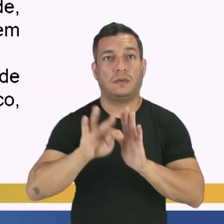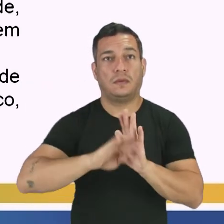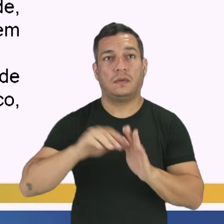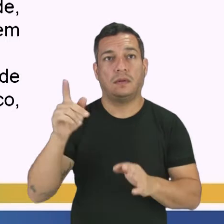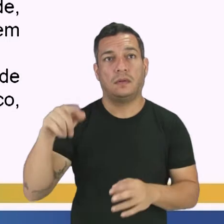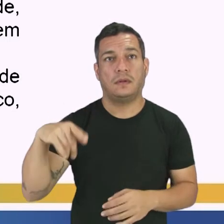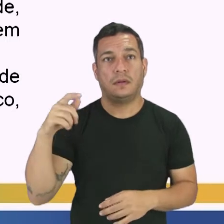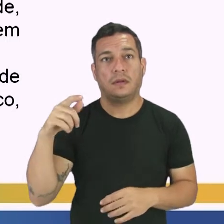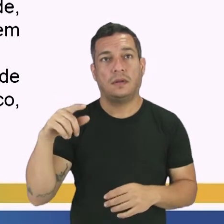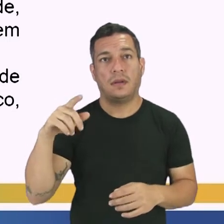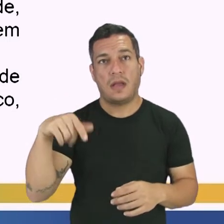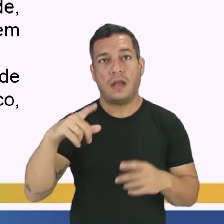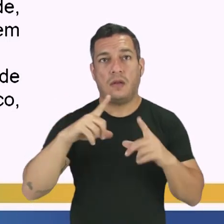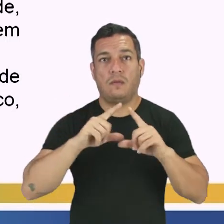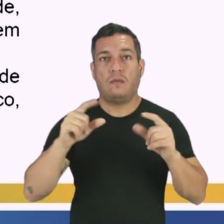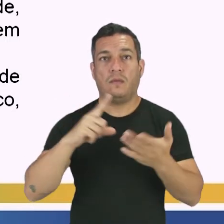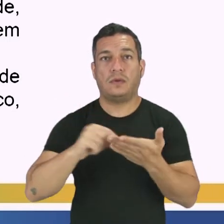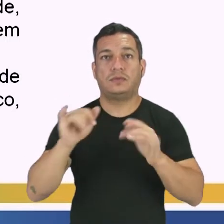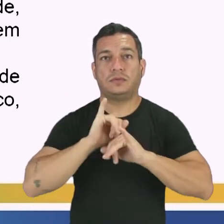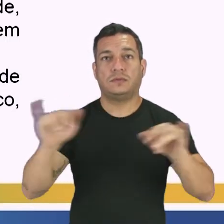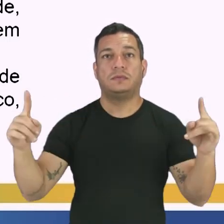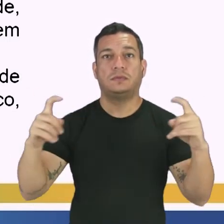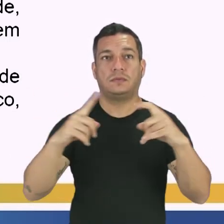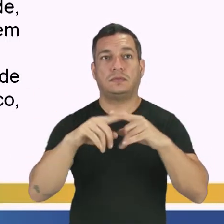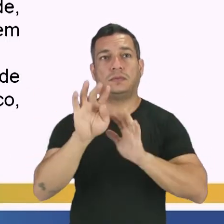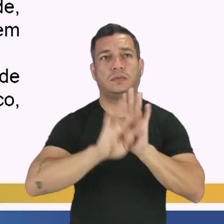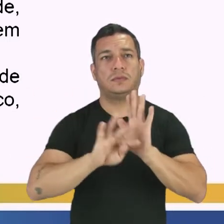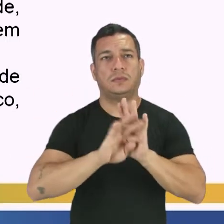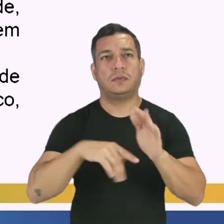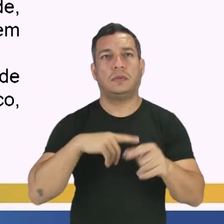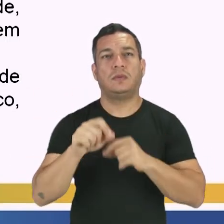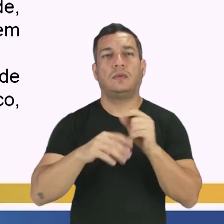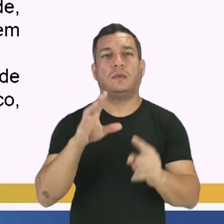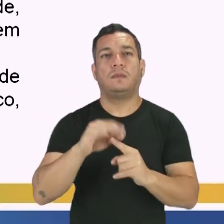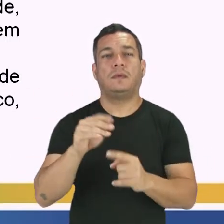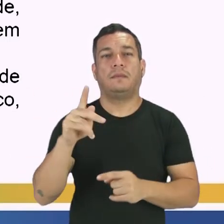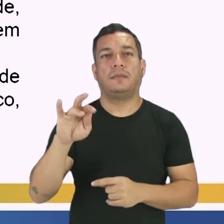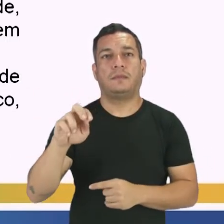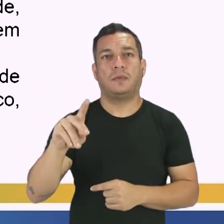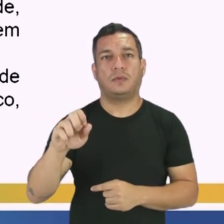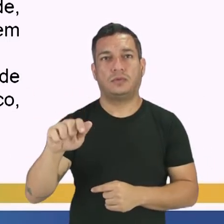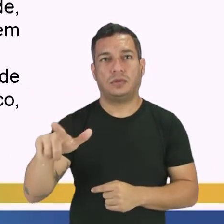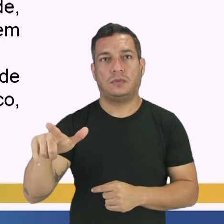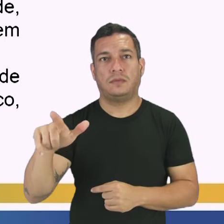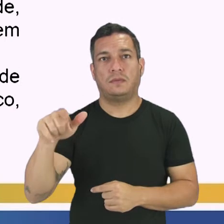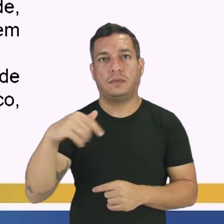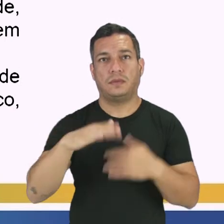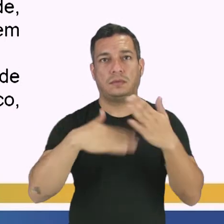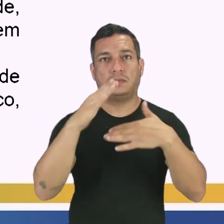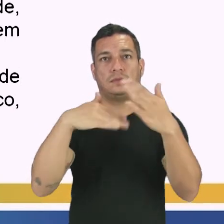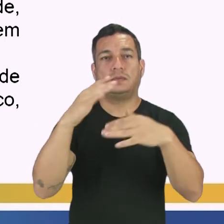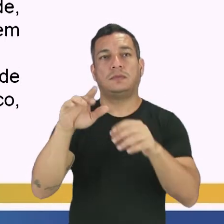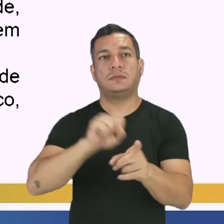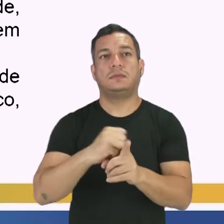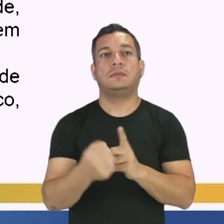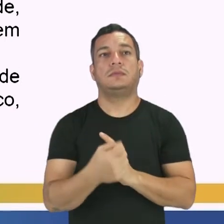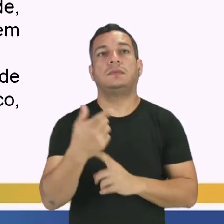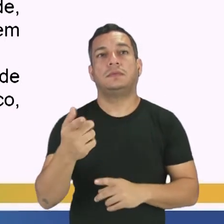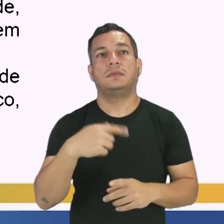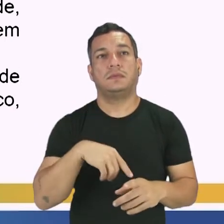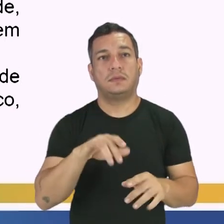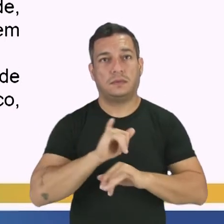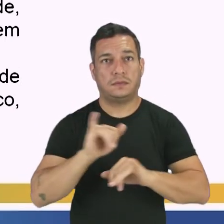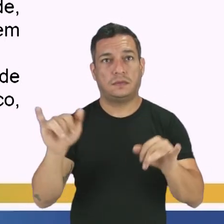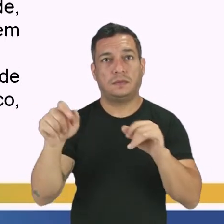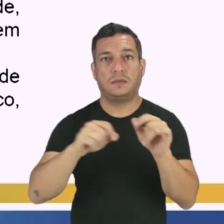em análise é um artigo de divulgação científica. Esses textos possuem uma função primordial para o desenvolvimento da sociedade. posto